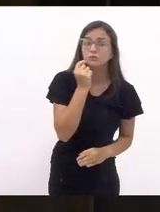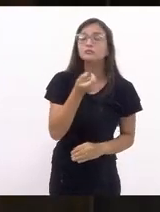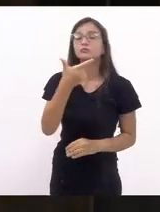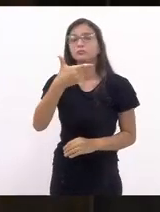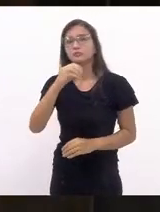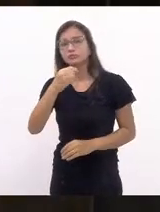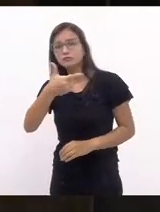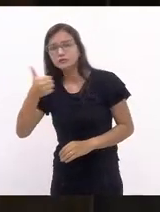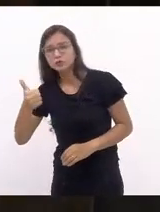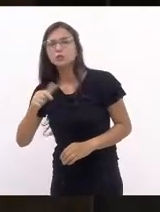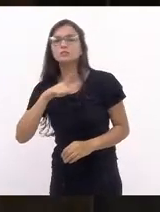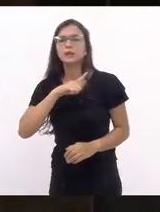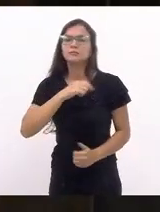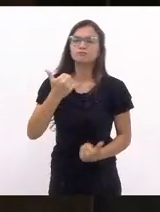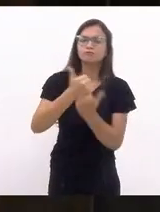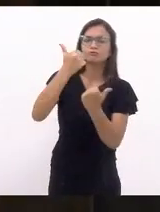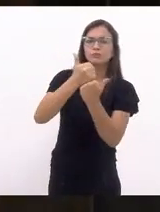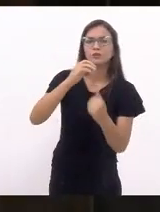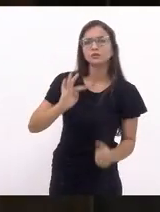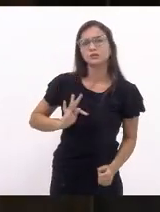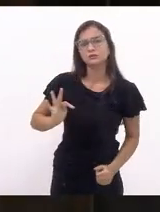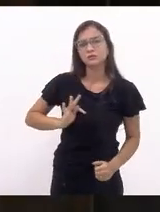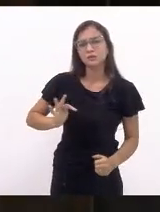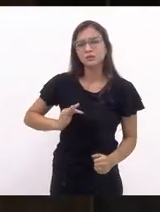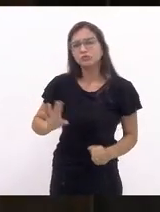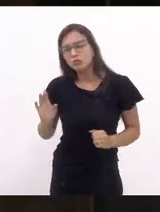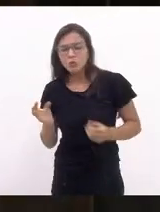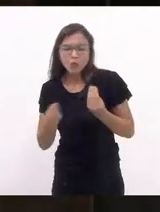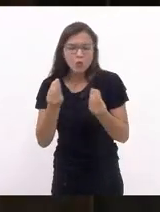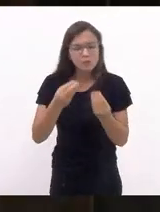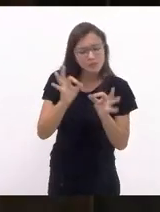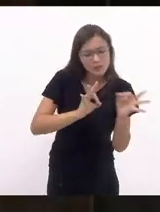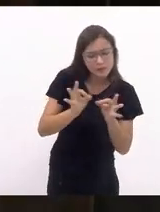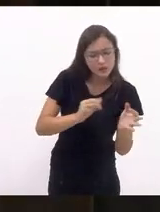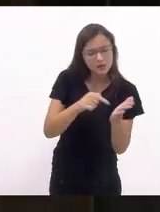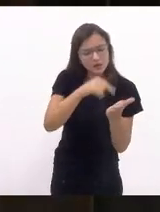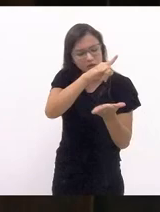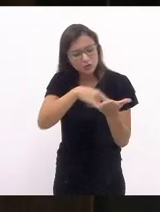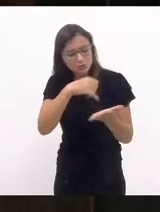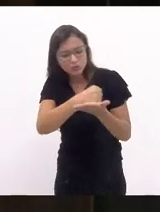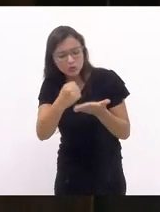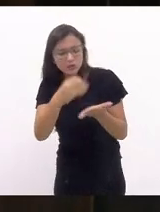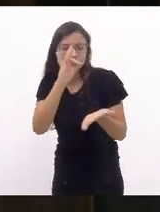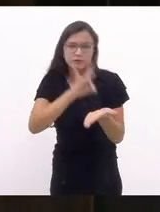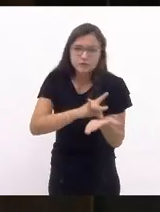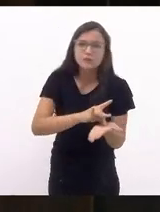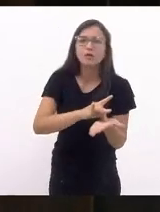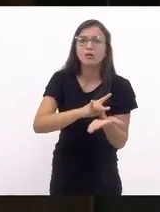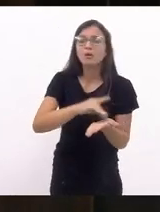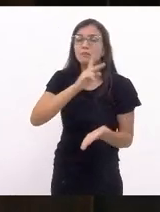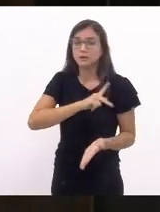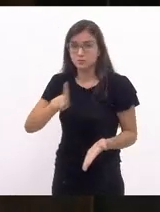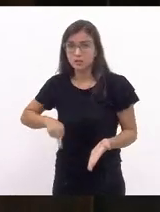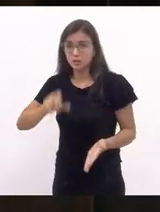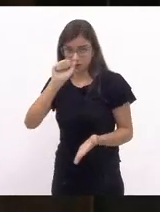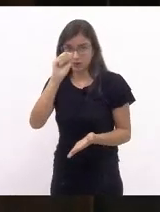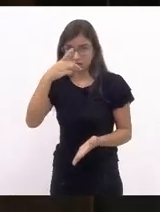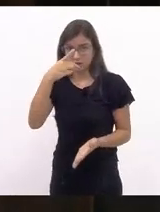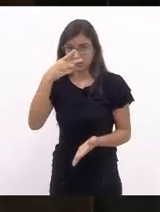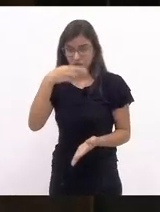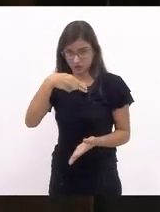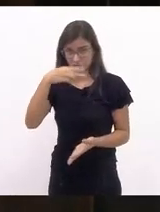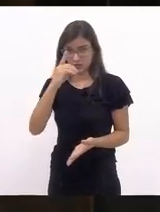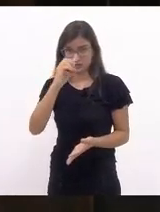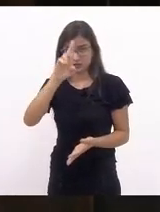técnico para elaboração de documento oficial assinado conjuntamente pelo presidente da alerj André Ceciliano